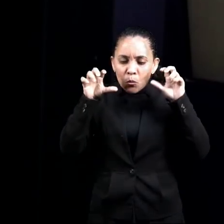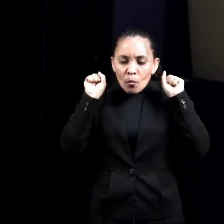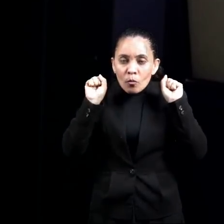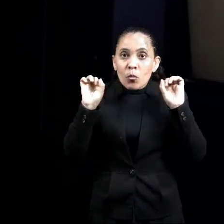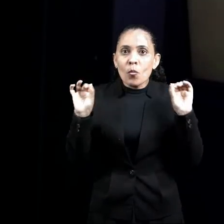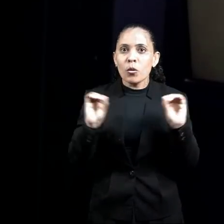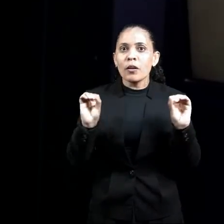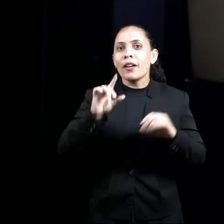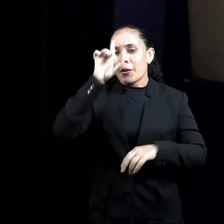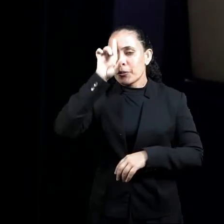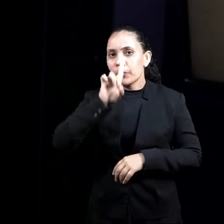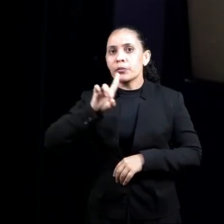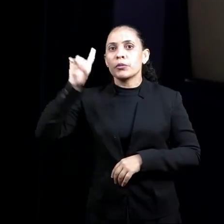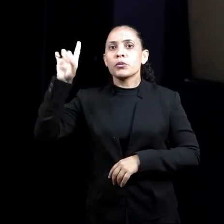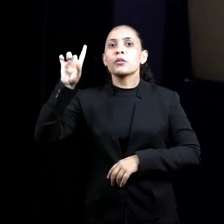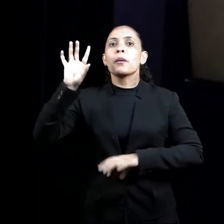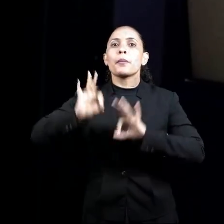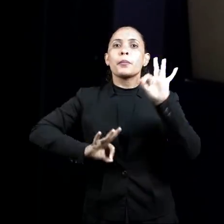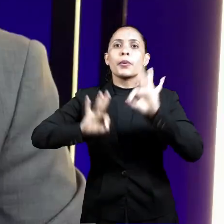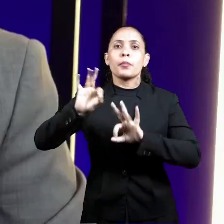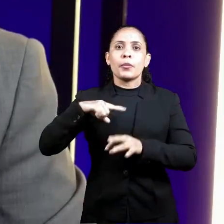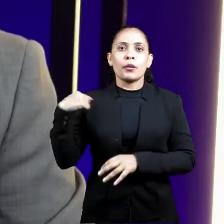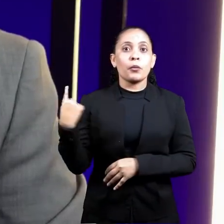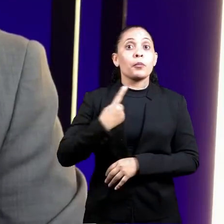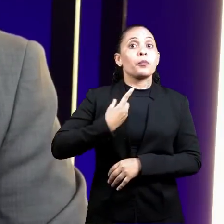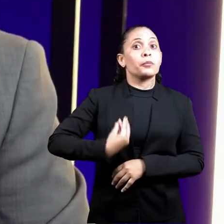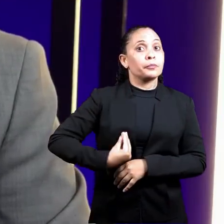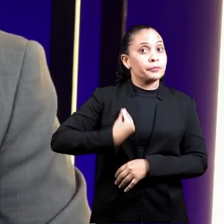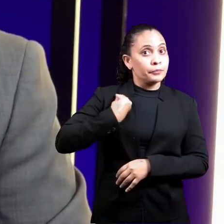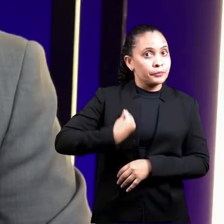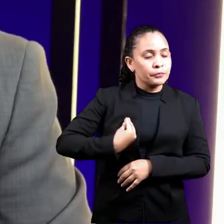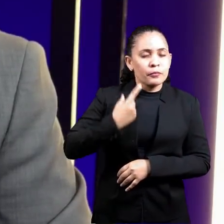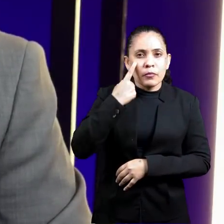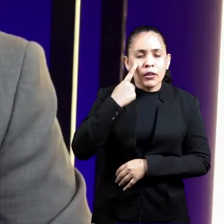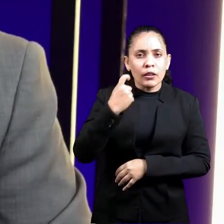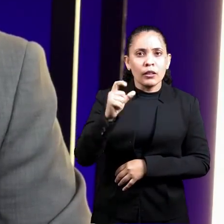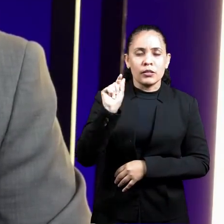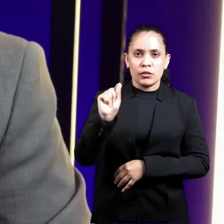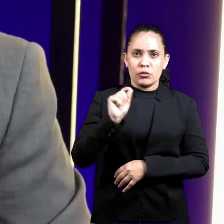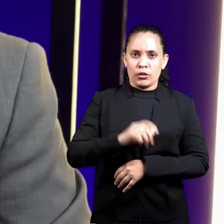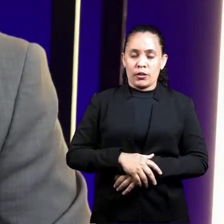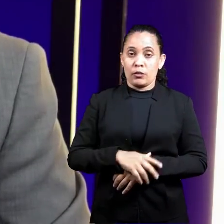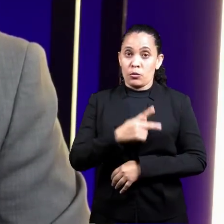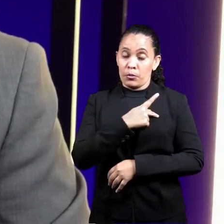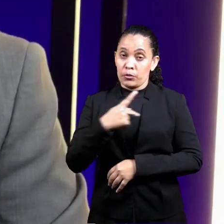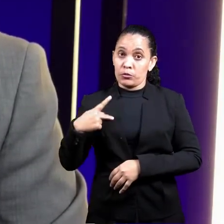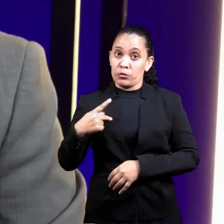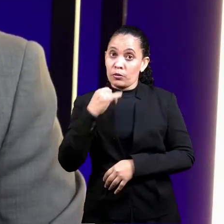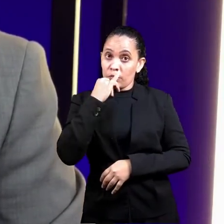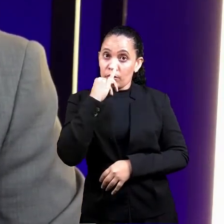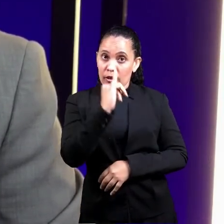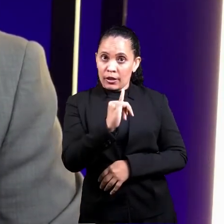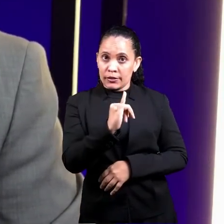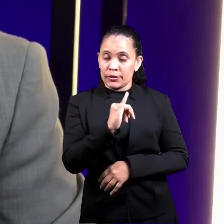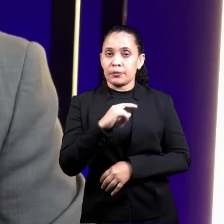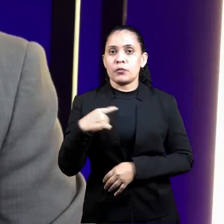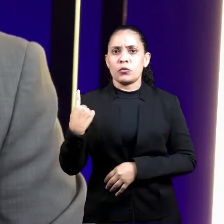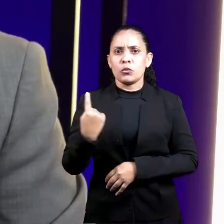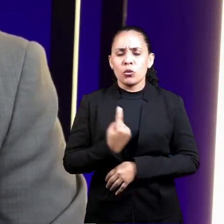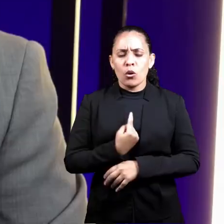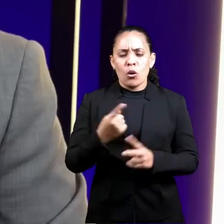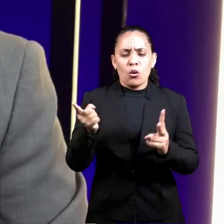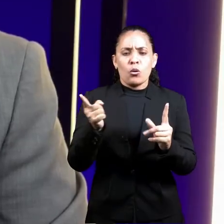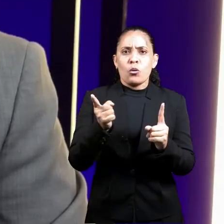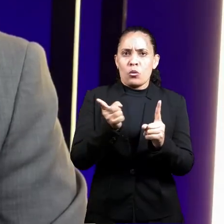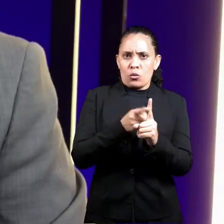para os que o amam. O pastor isso? Roberto, é interessante, eu gostaria que o pastor falasse para nós fecharmos aqui. Enquanto o rei de